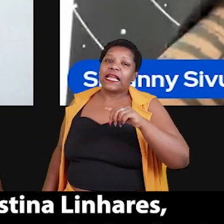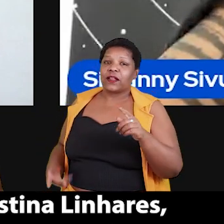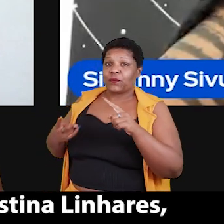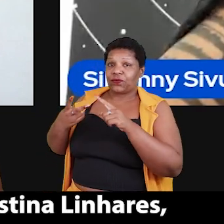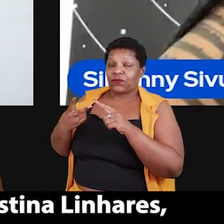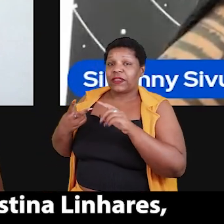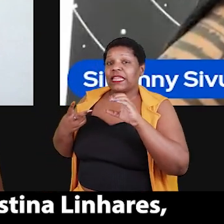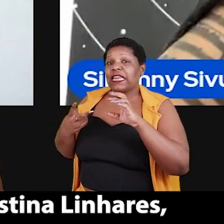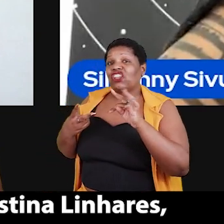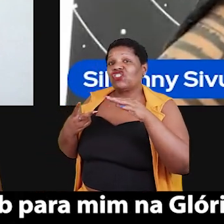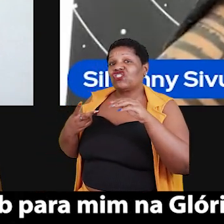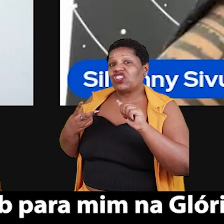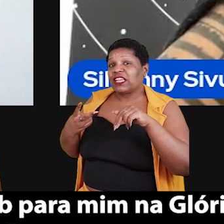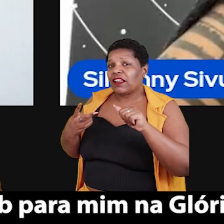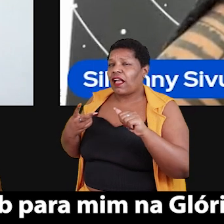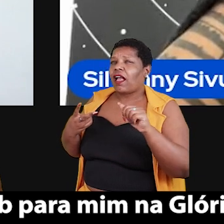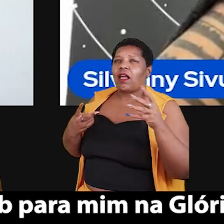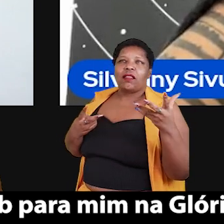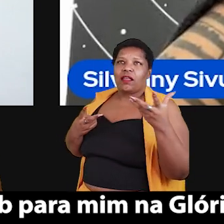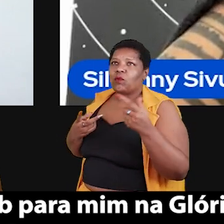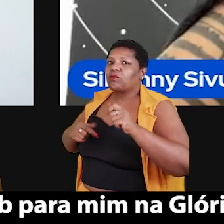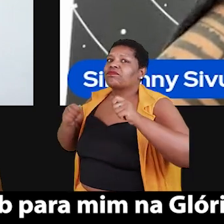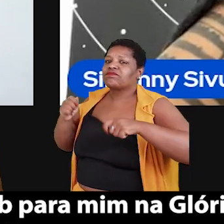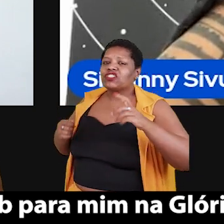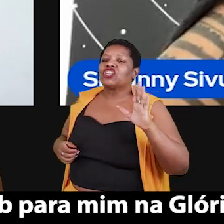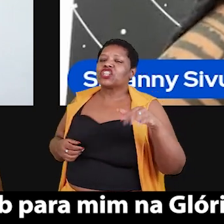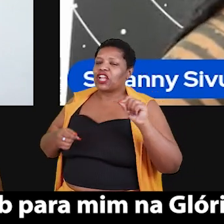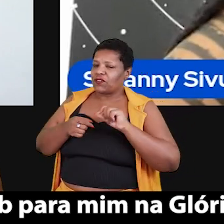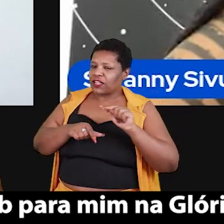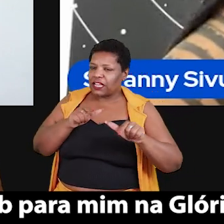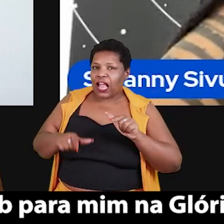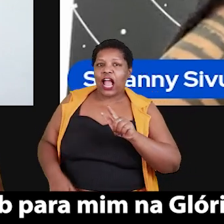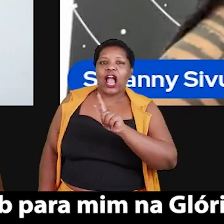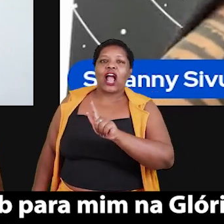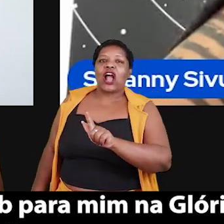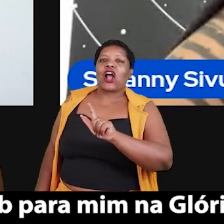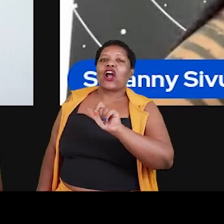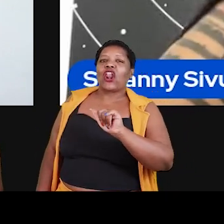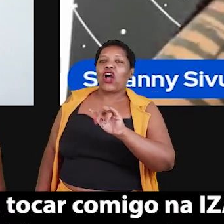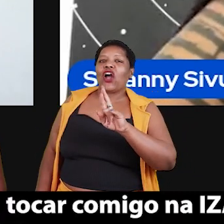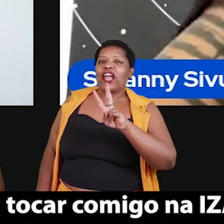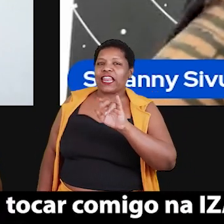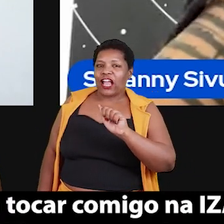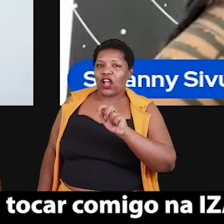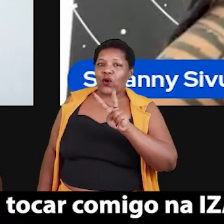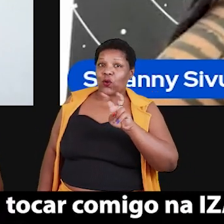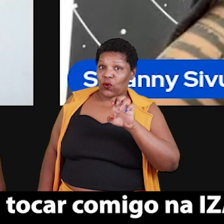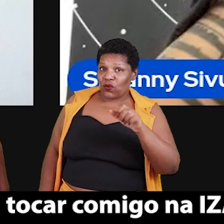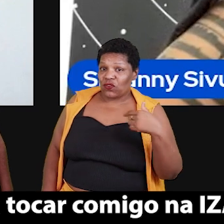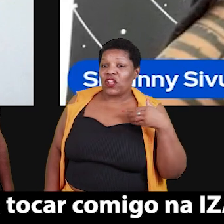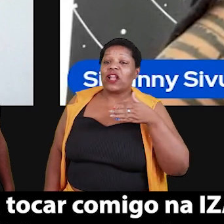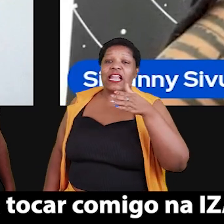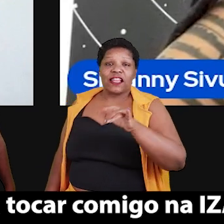uma percussionista incrível, que já fez sub para mim na Glória Groove, levei ela para tocar comigo